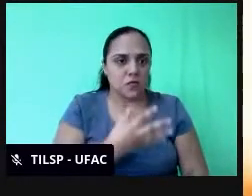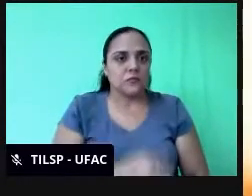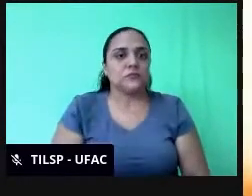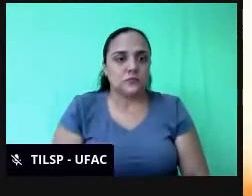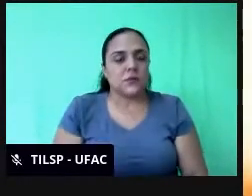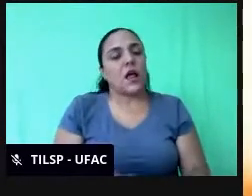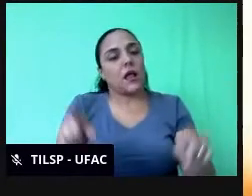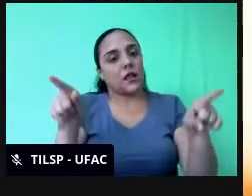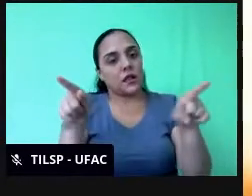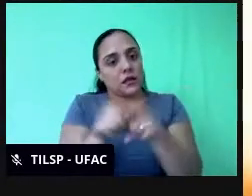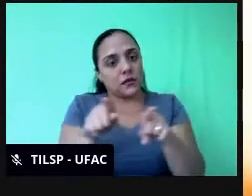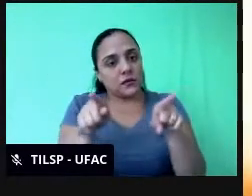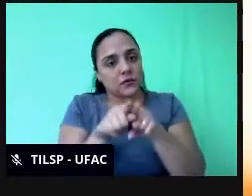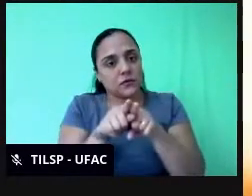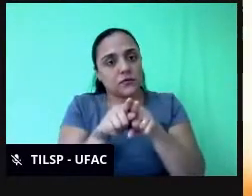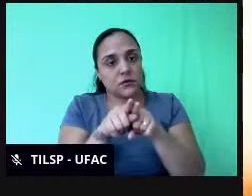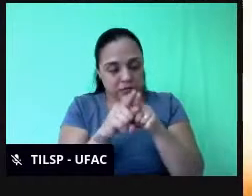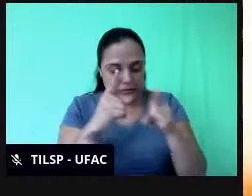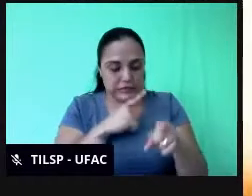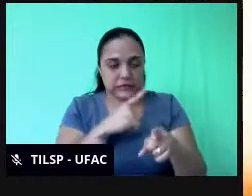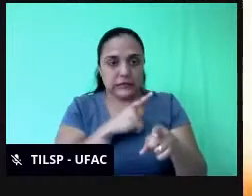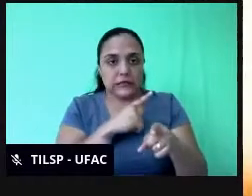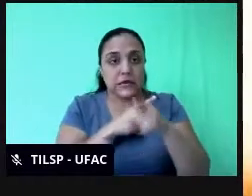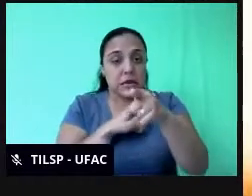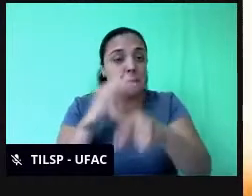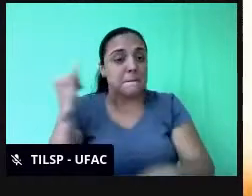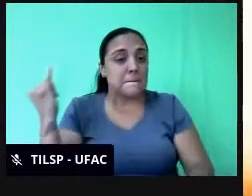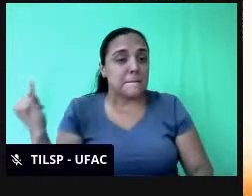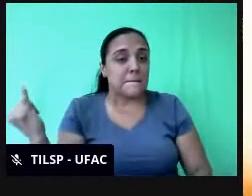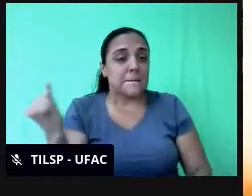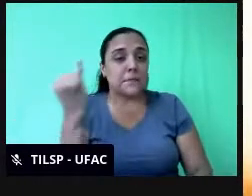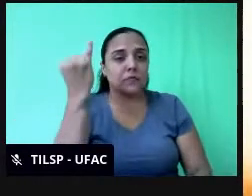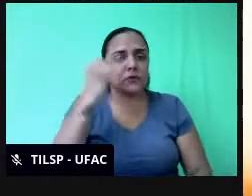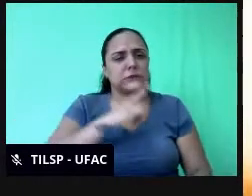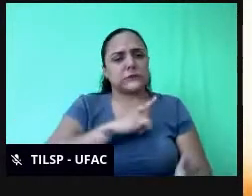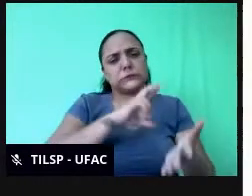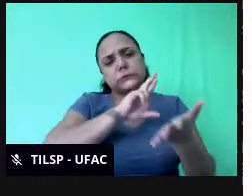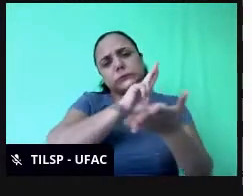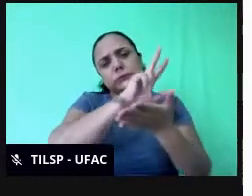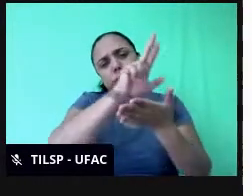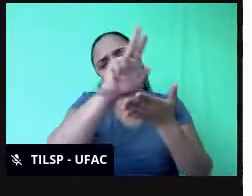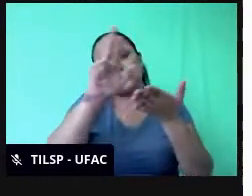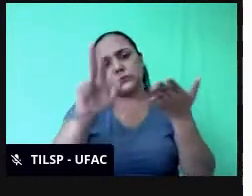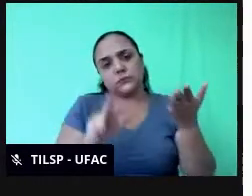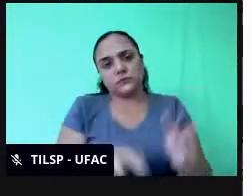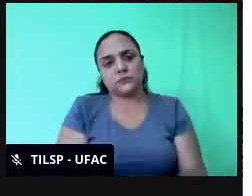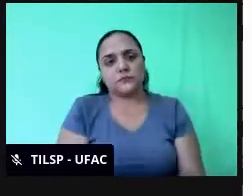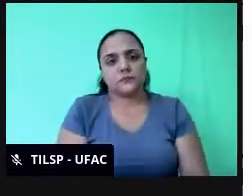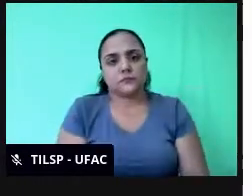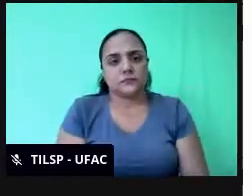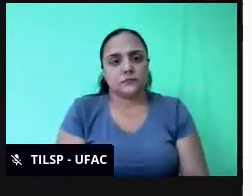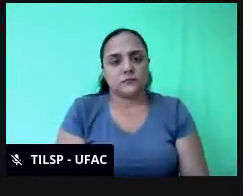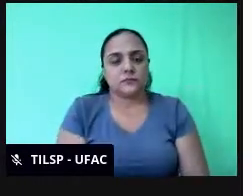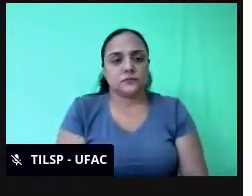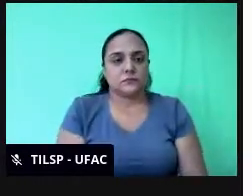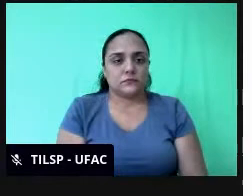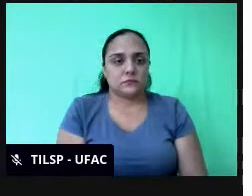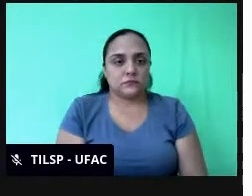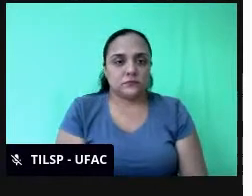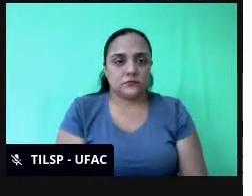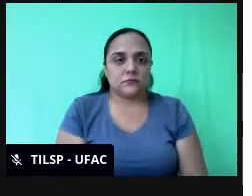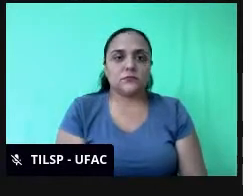ela também é considerada um hormônio que tem papel importante em diversos processos fisiológicos. Quais são os